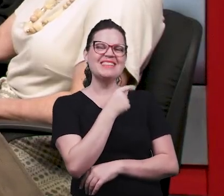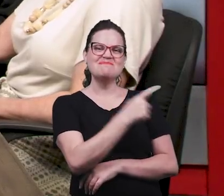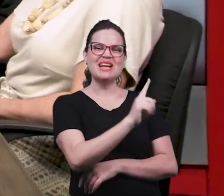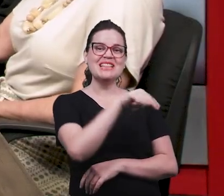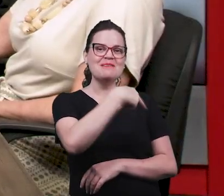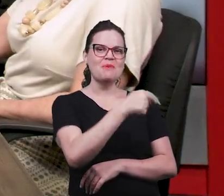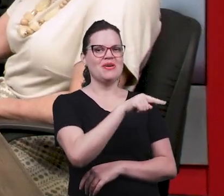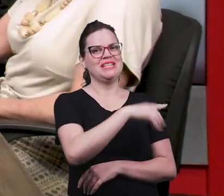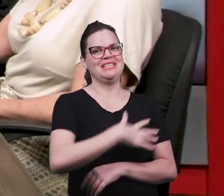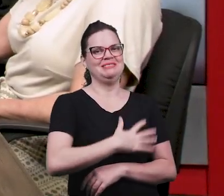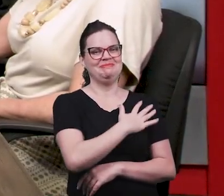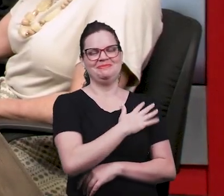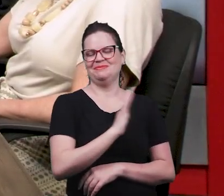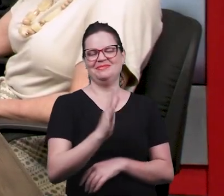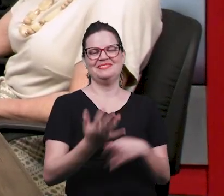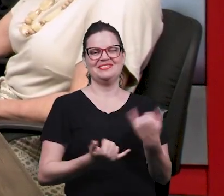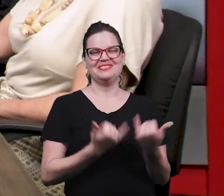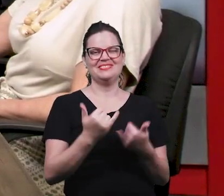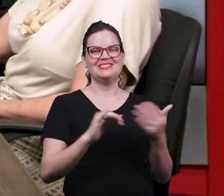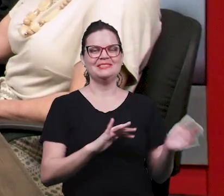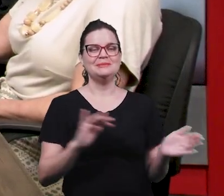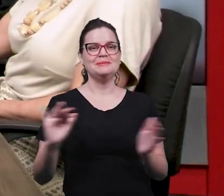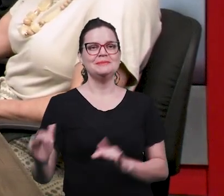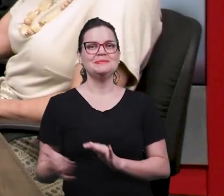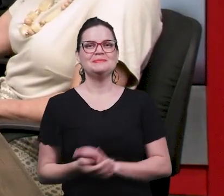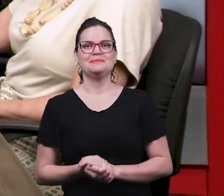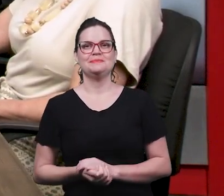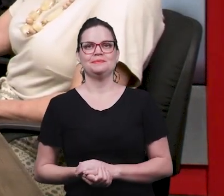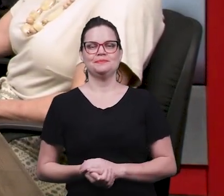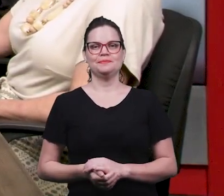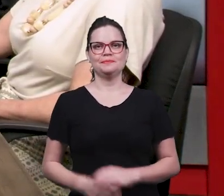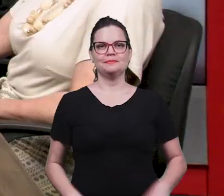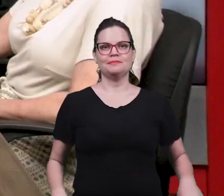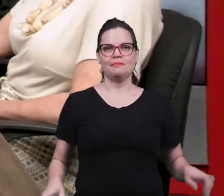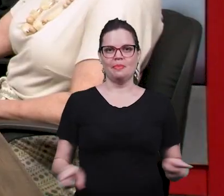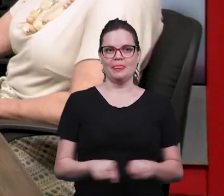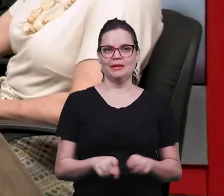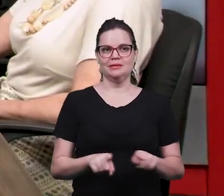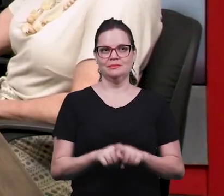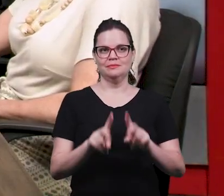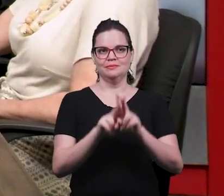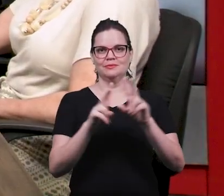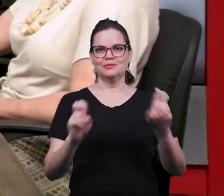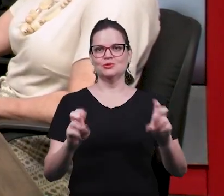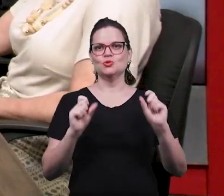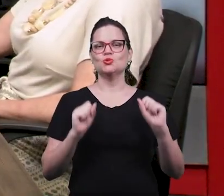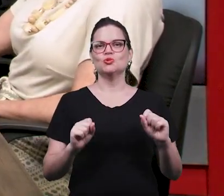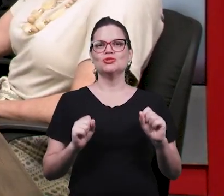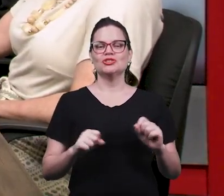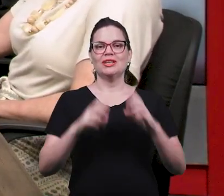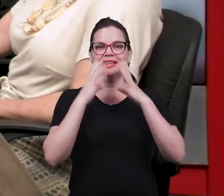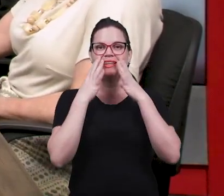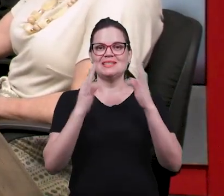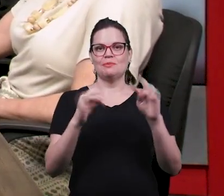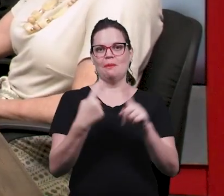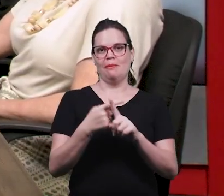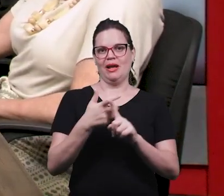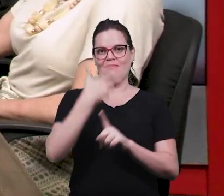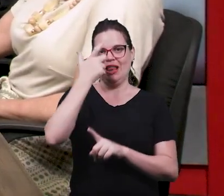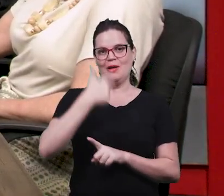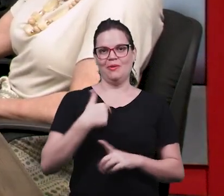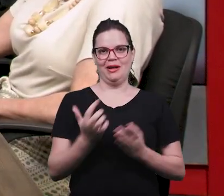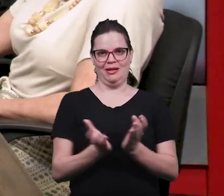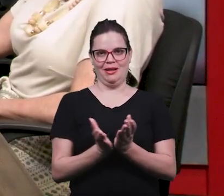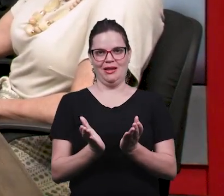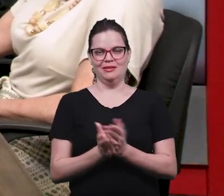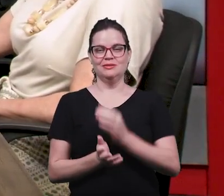isso. Eu queria falar sobre o testemunho, né, com crentes, né, que chamavam a gente, né. Eu tive